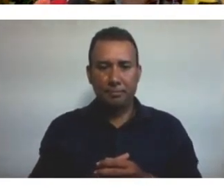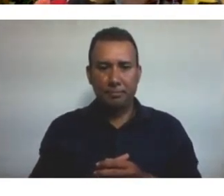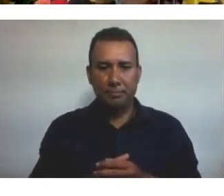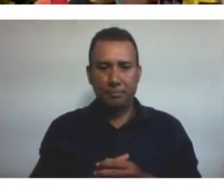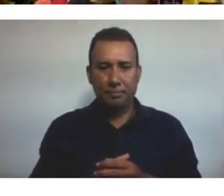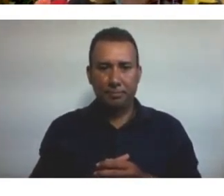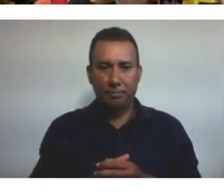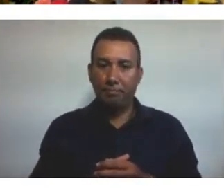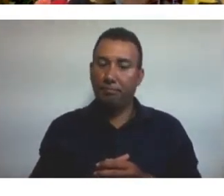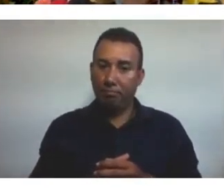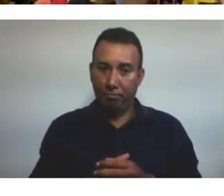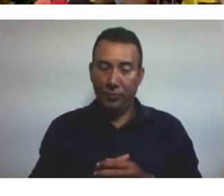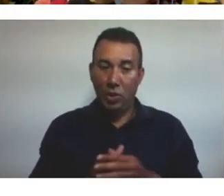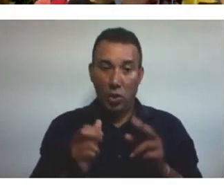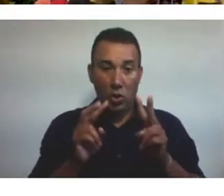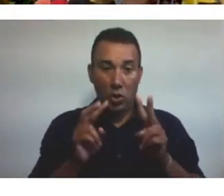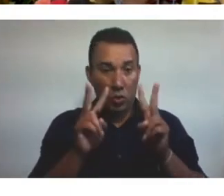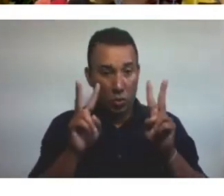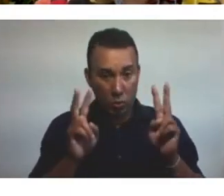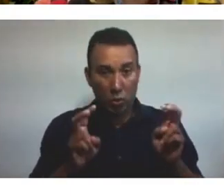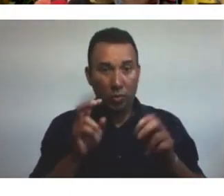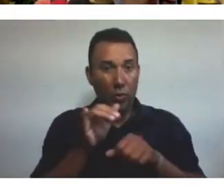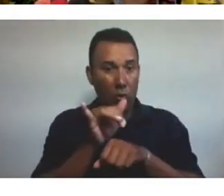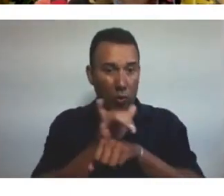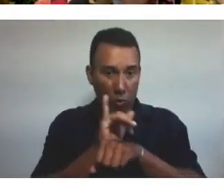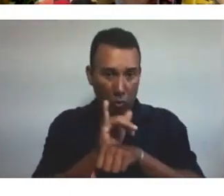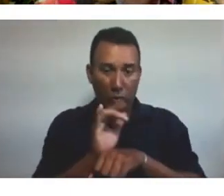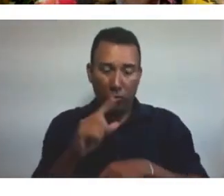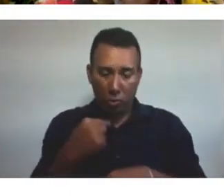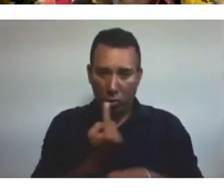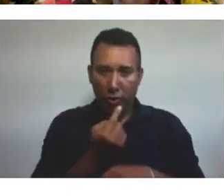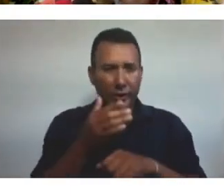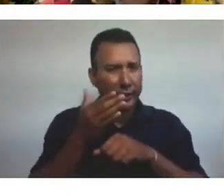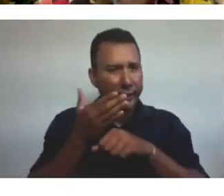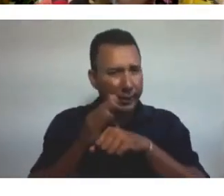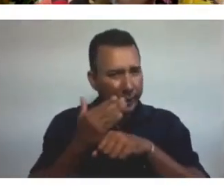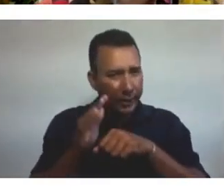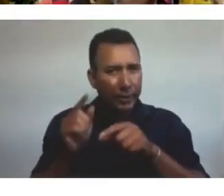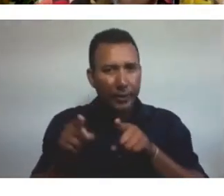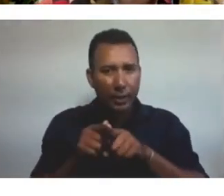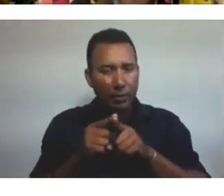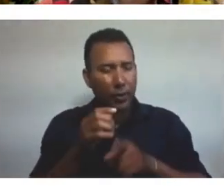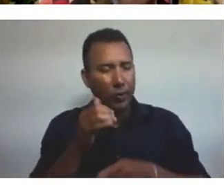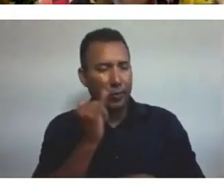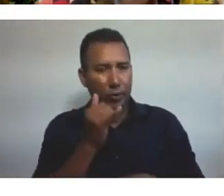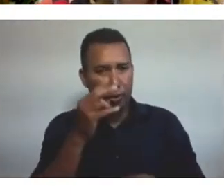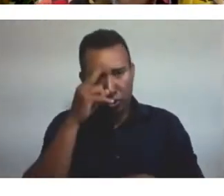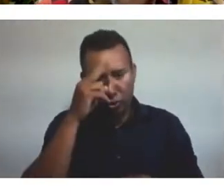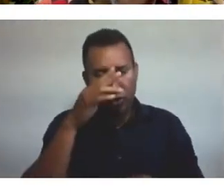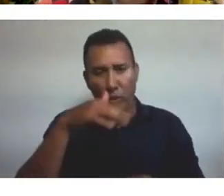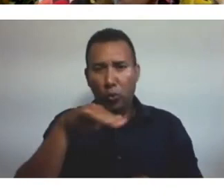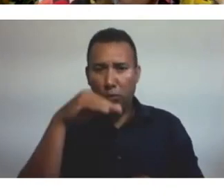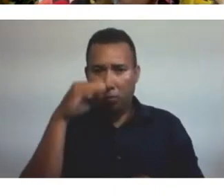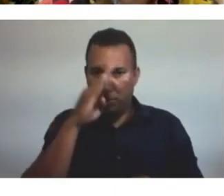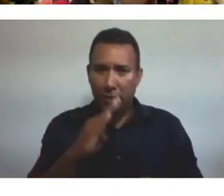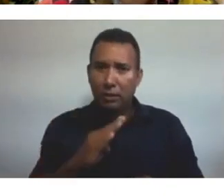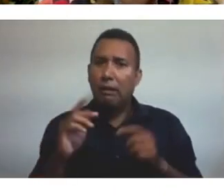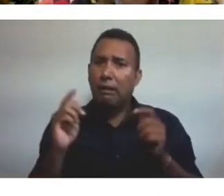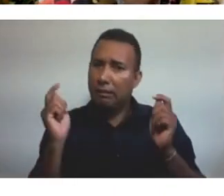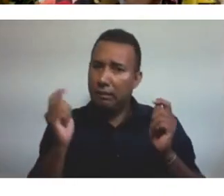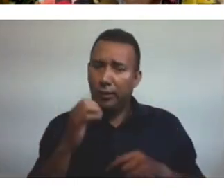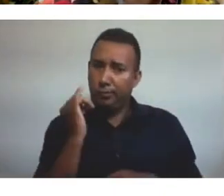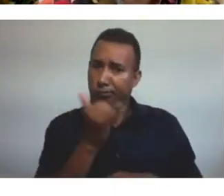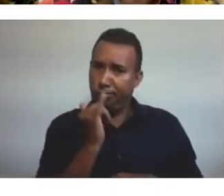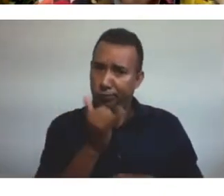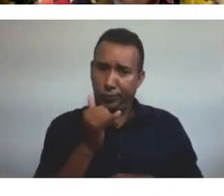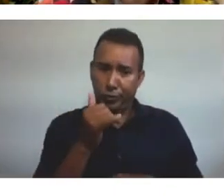Em relação ao YouTube, nós também treinamos, né, contadores de histórias de todo o Brasil para contar histórias de